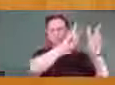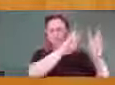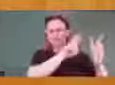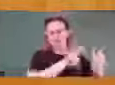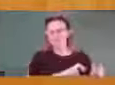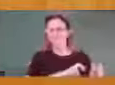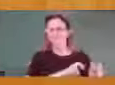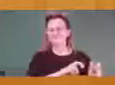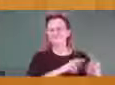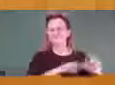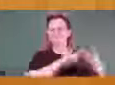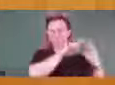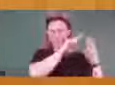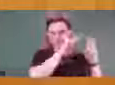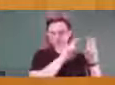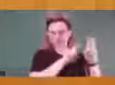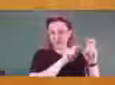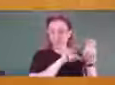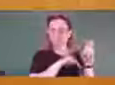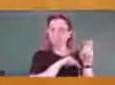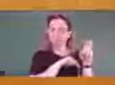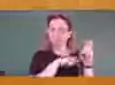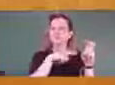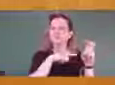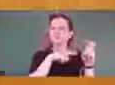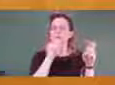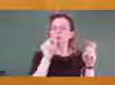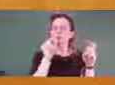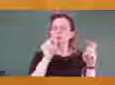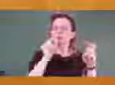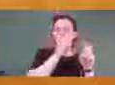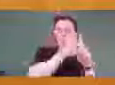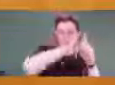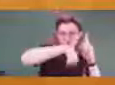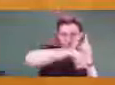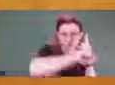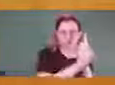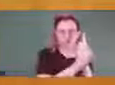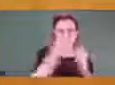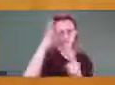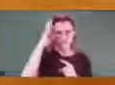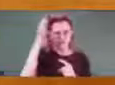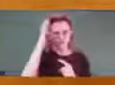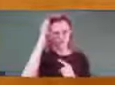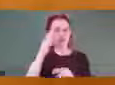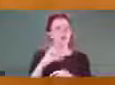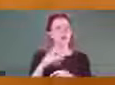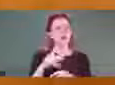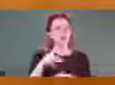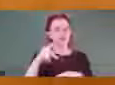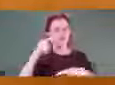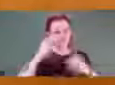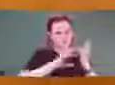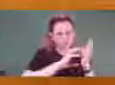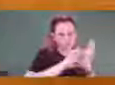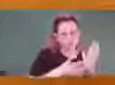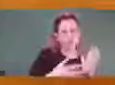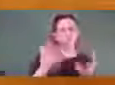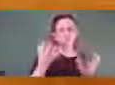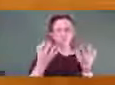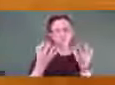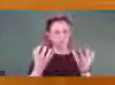sistemático é o do socialismo criativo democracia e o partido que queremos nele vamos debater